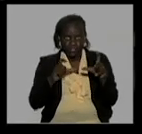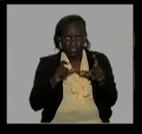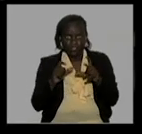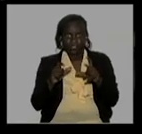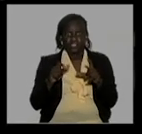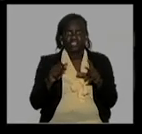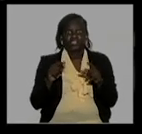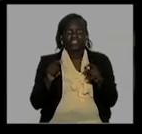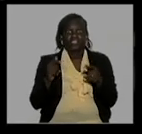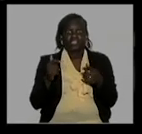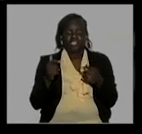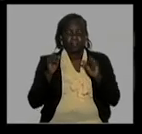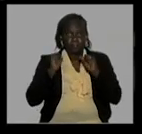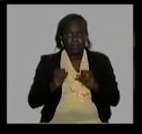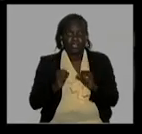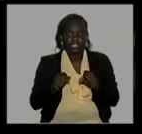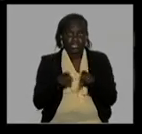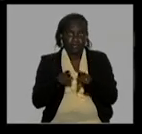que a fotografia